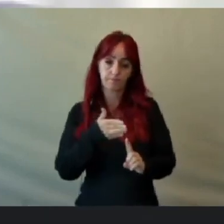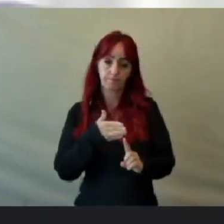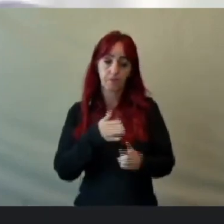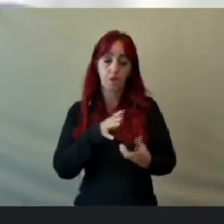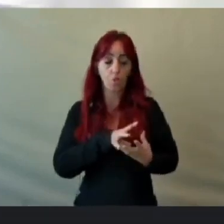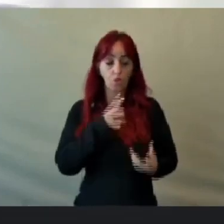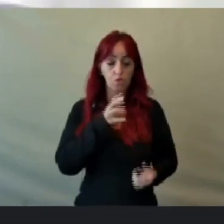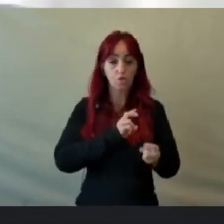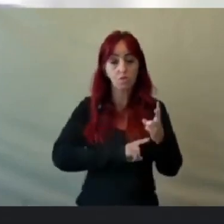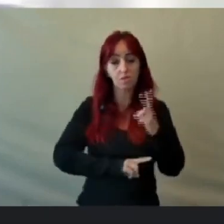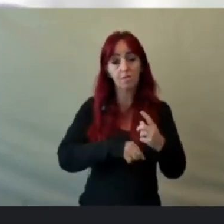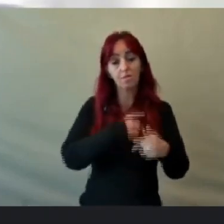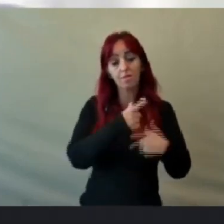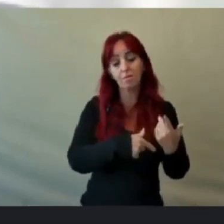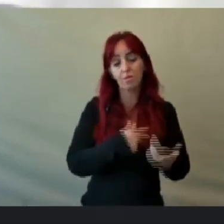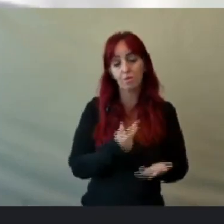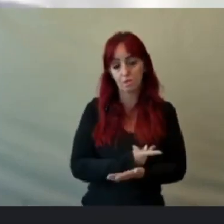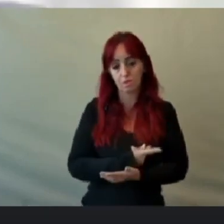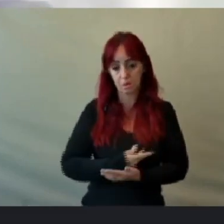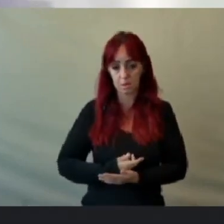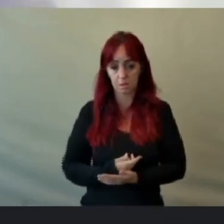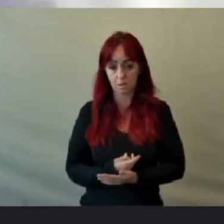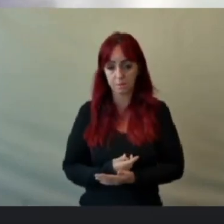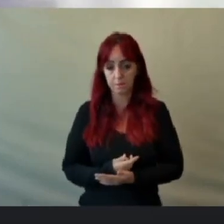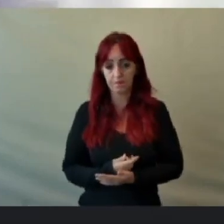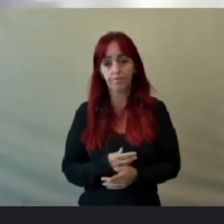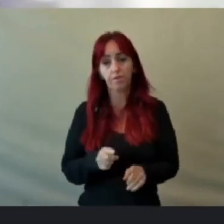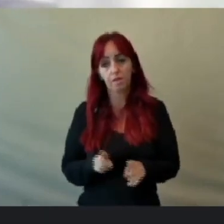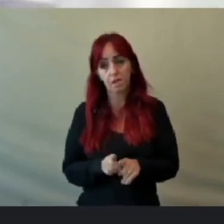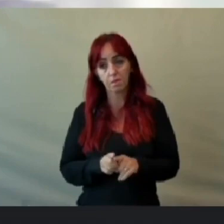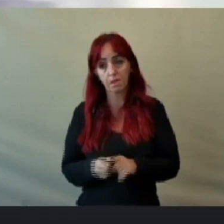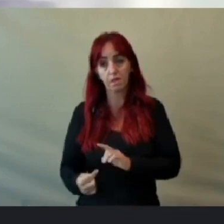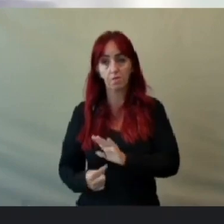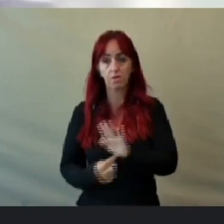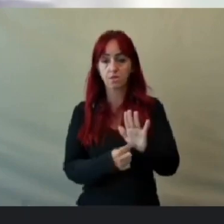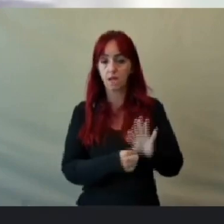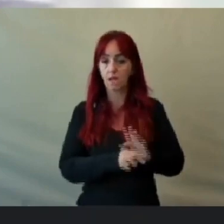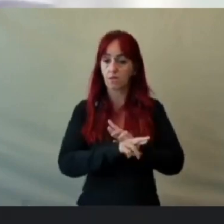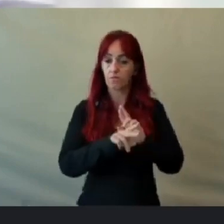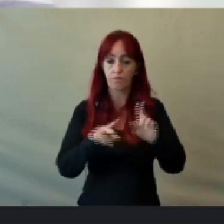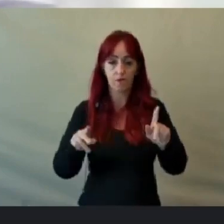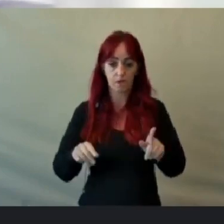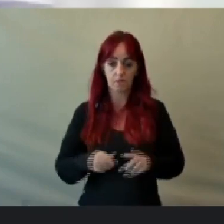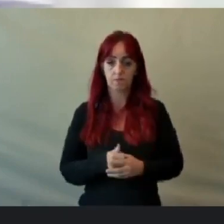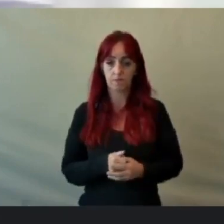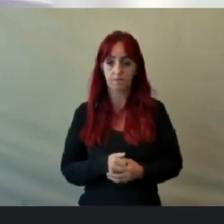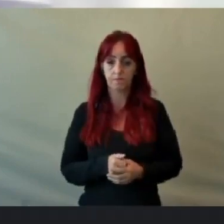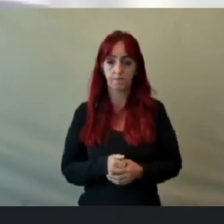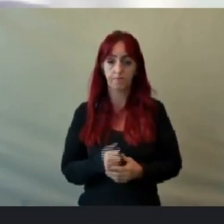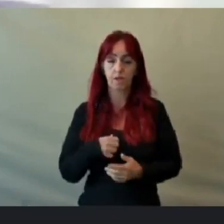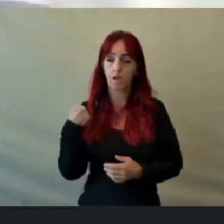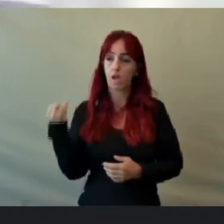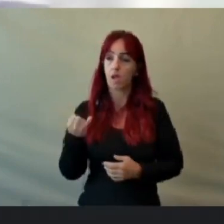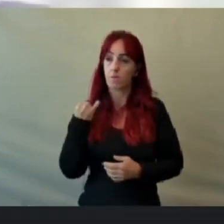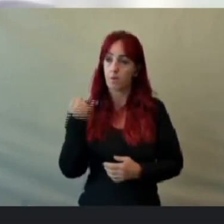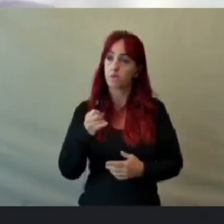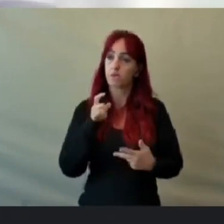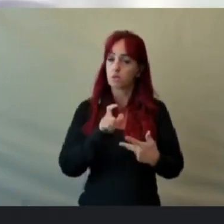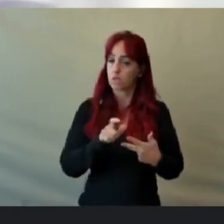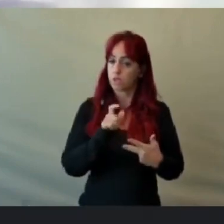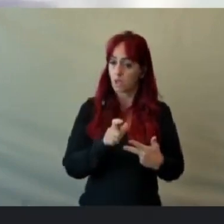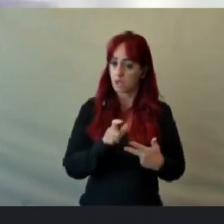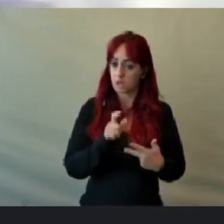e isso também está posto de várias formas então eu acho que é fundamental que o legislativo se debruce sobre essa nova realidade